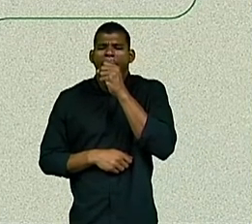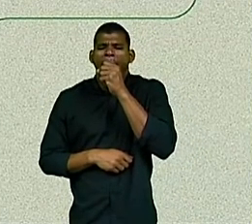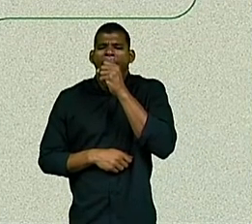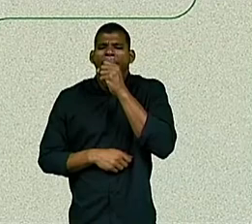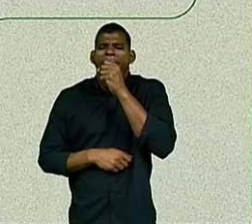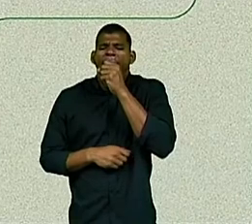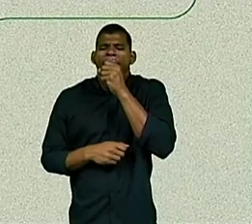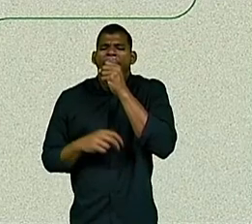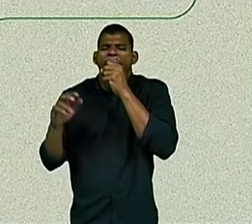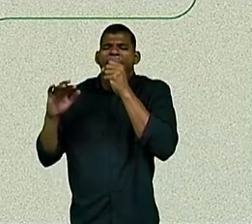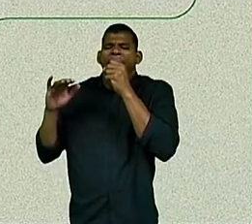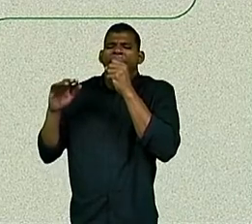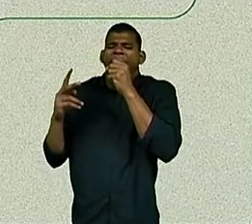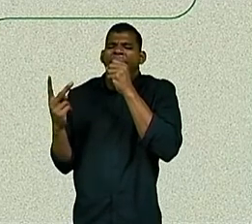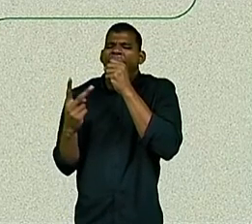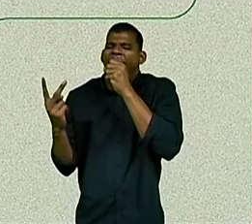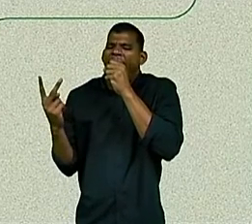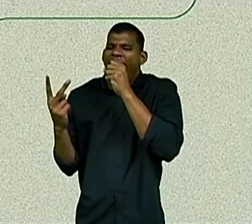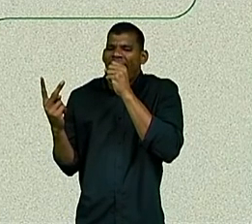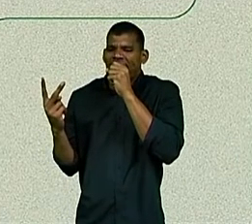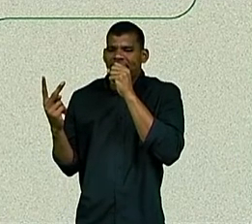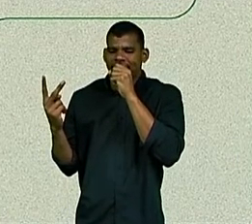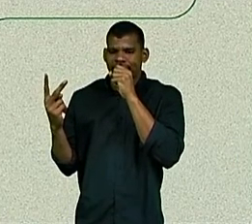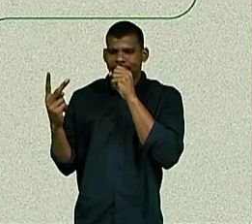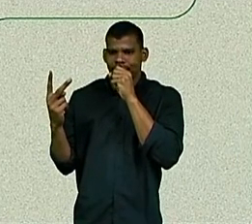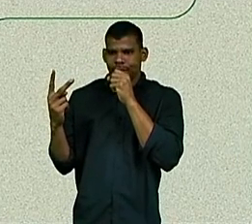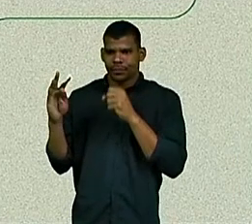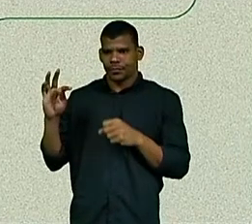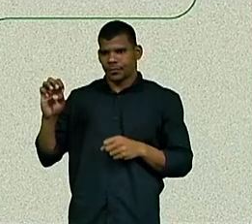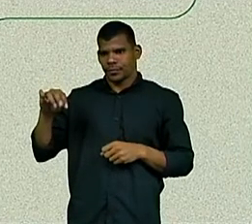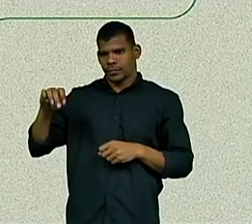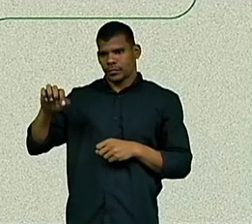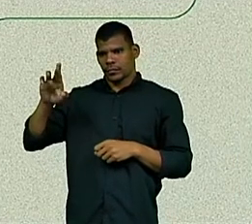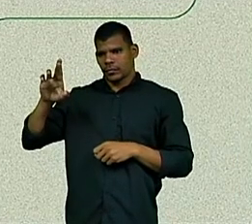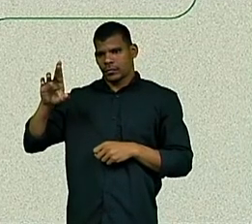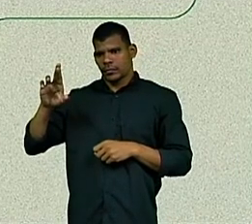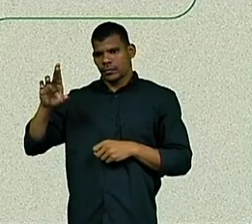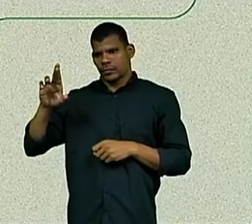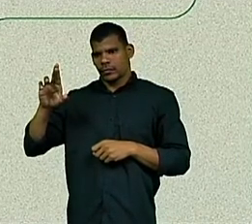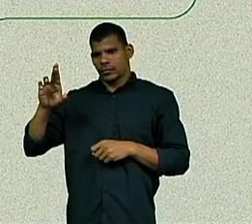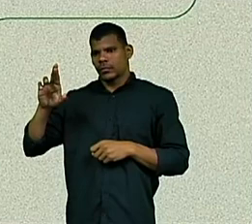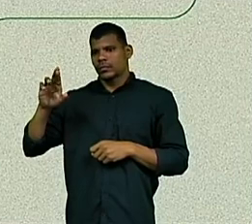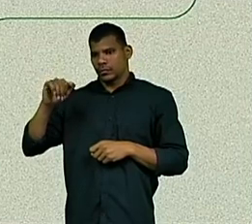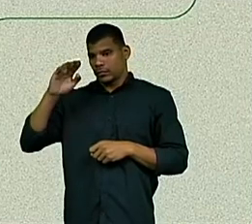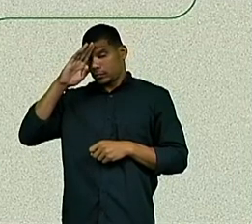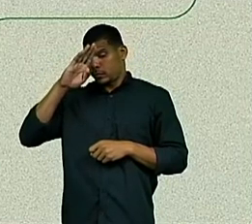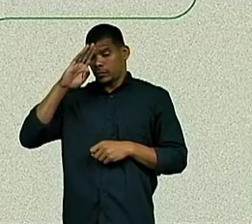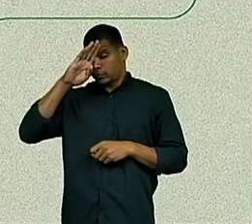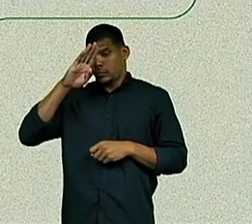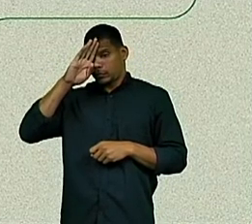presidentes da república né temer Michel Temer e Jair bolsonaro